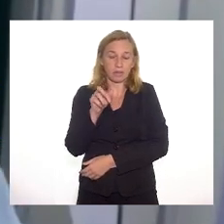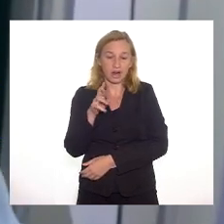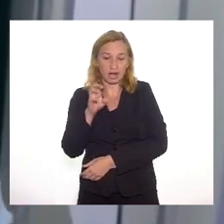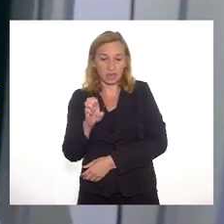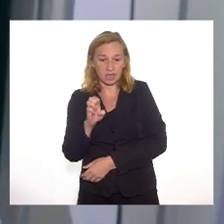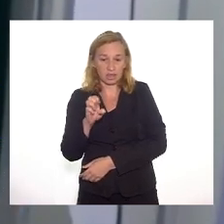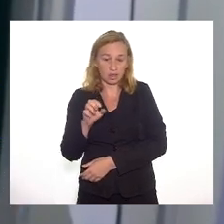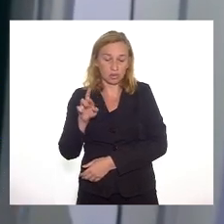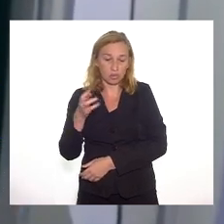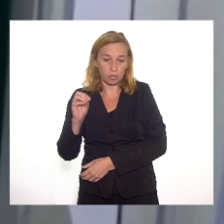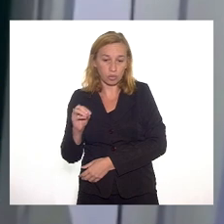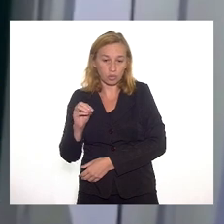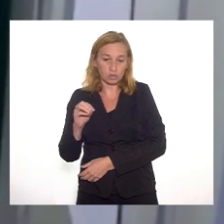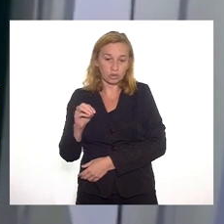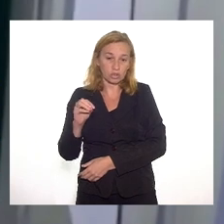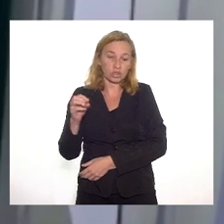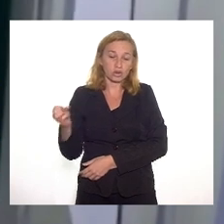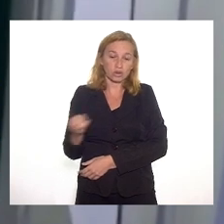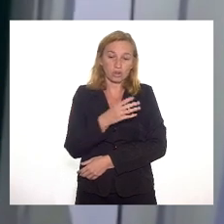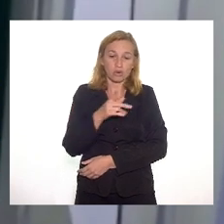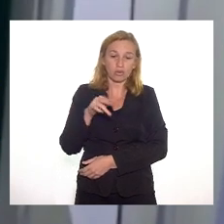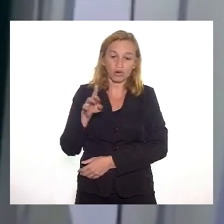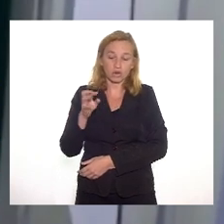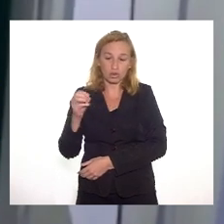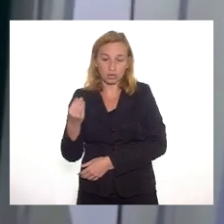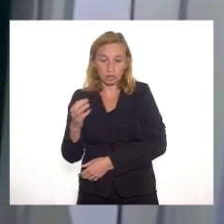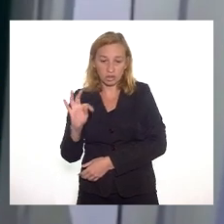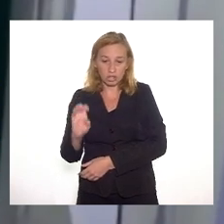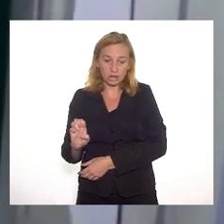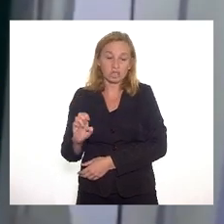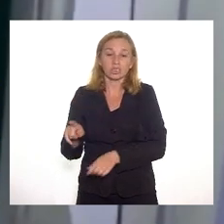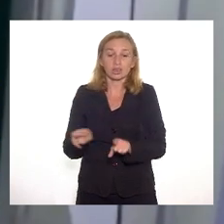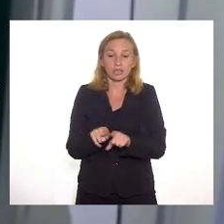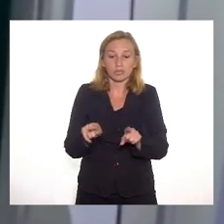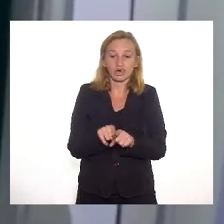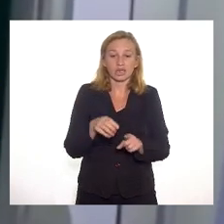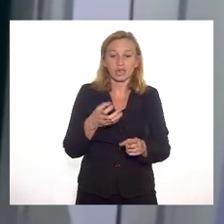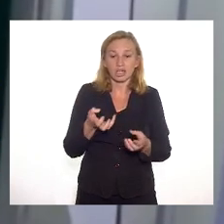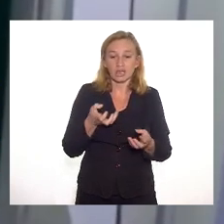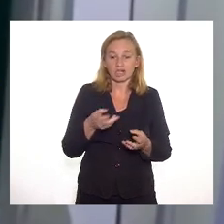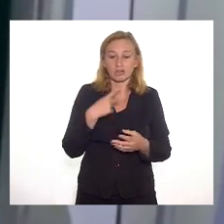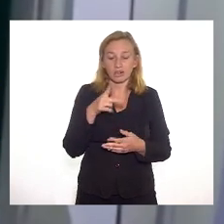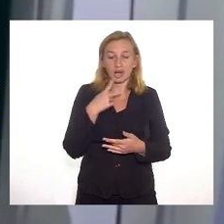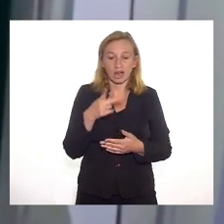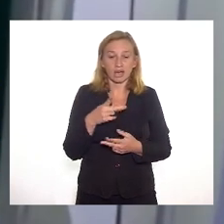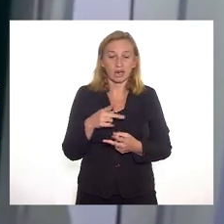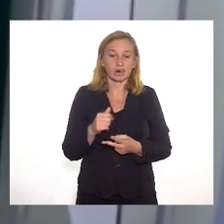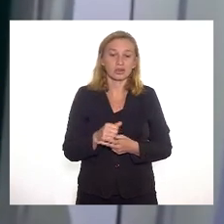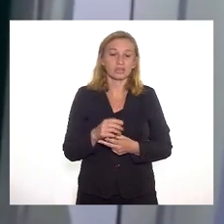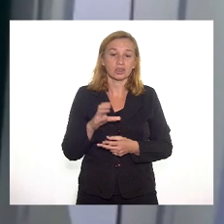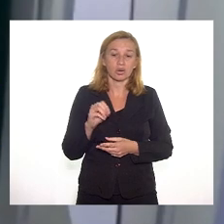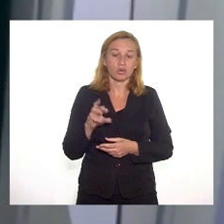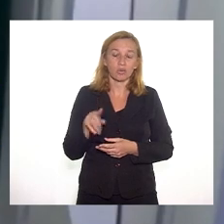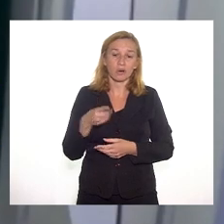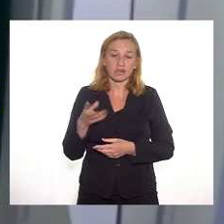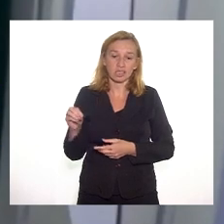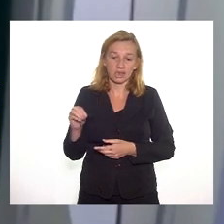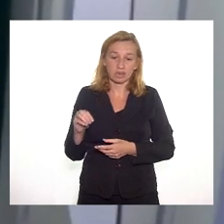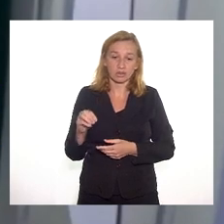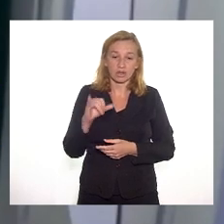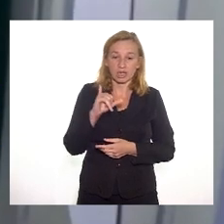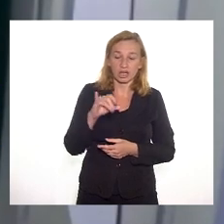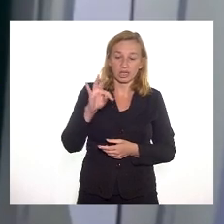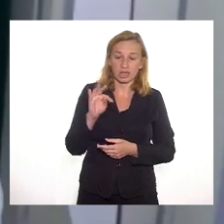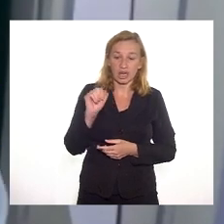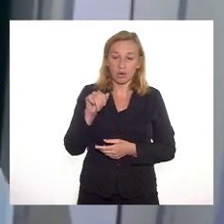ocupa Novo Horizonte, e ao mesmo tempo também queria fazer menção a essa ocupação em Itaguaí,